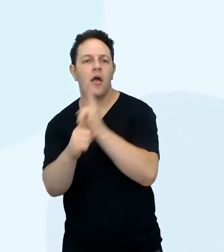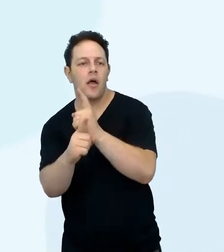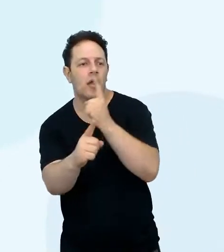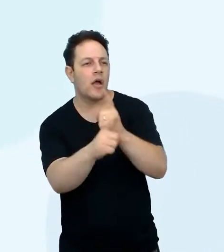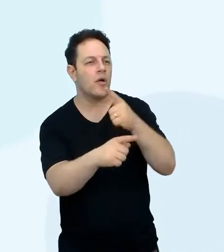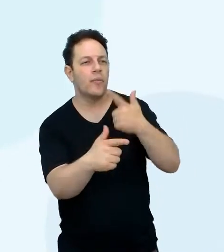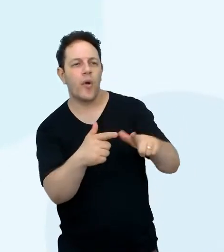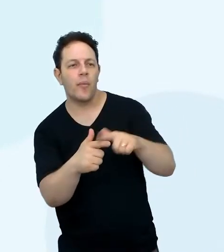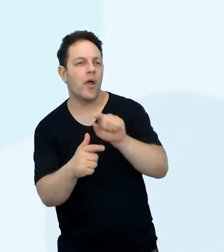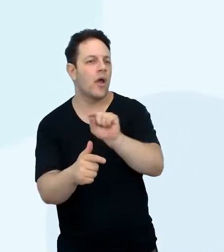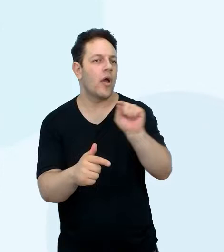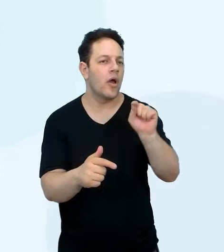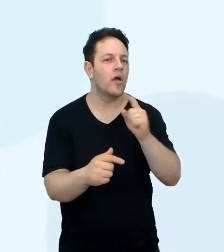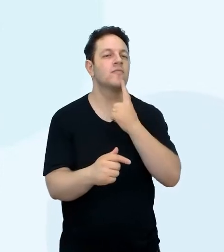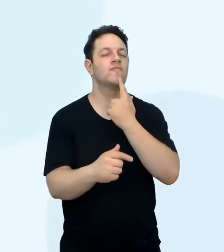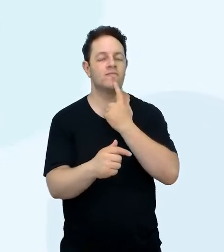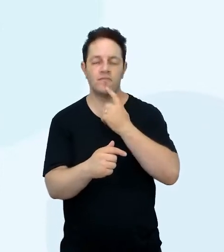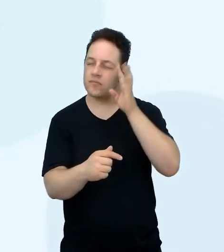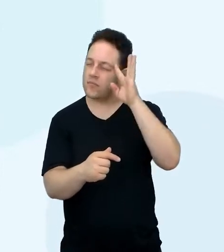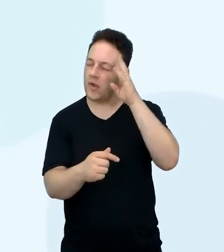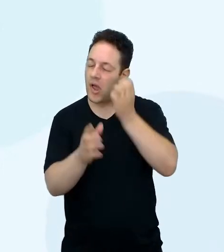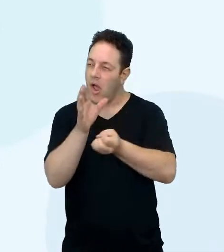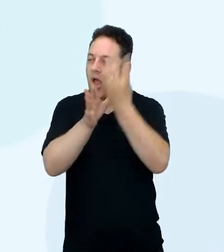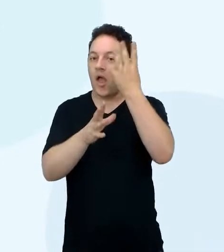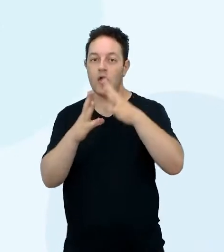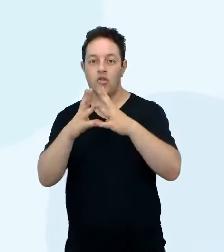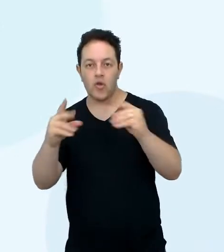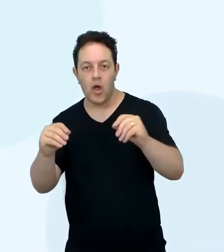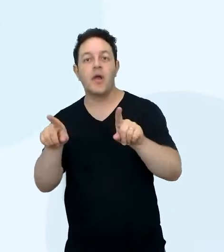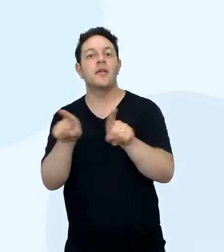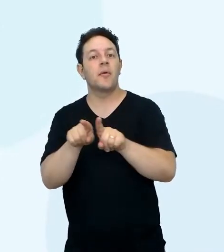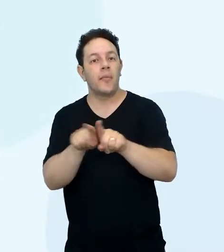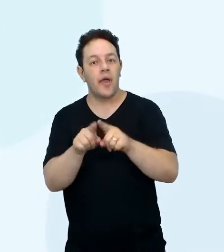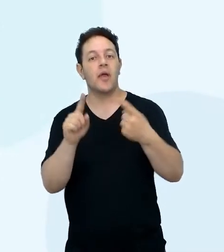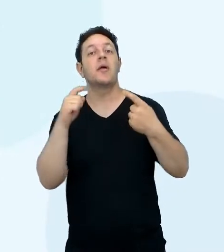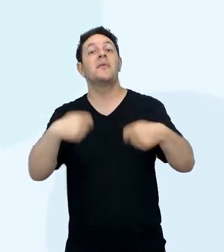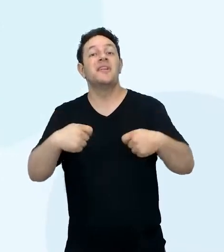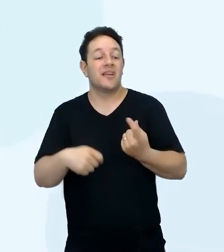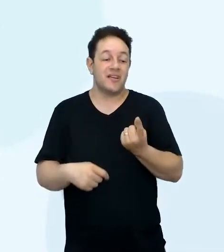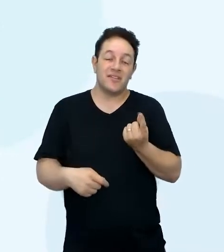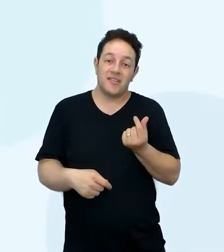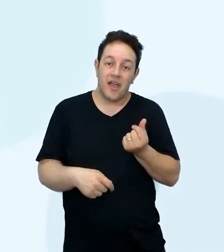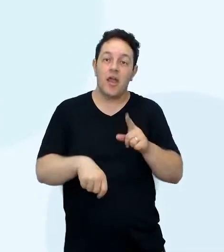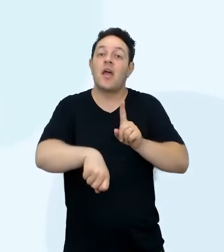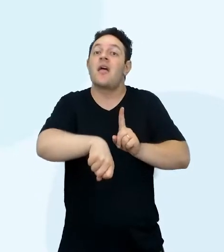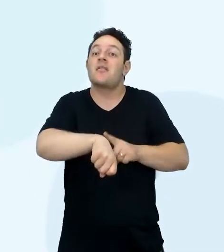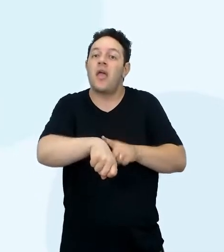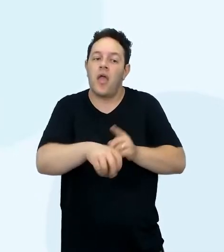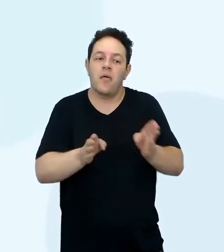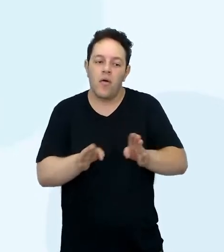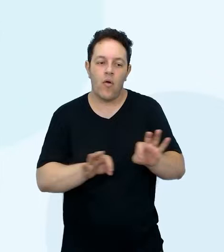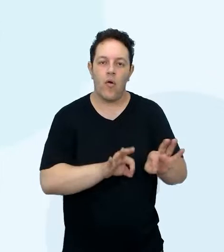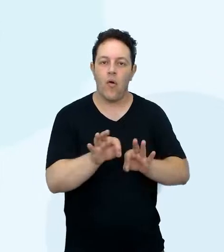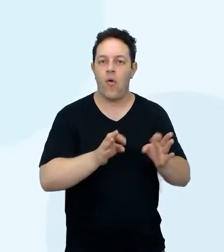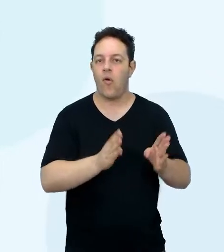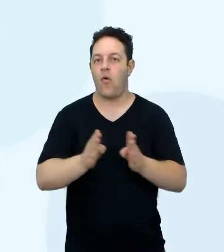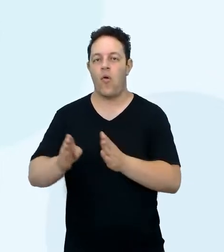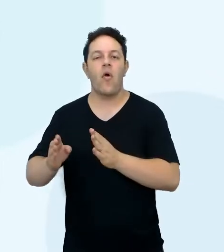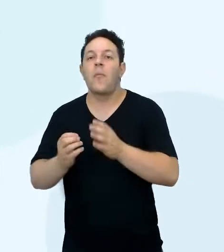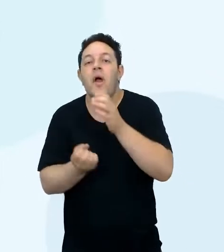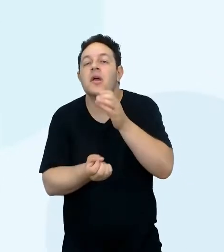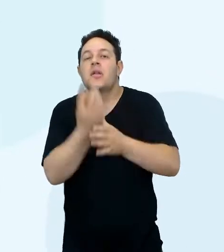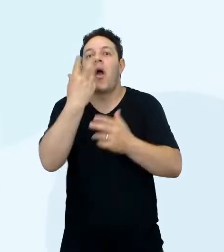investir recursos. Quando nós falamos de recursos, estamos falando de dinheiro, estamos falando de tempo, tá certo? Na criação de